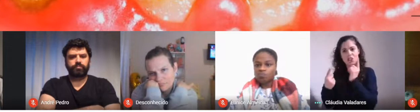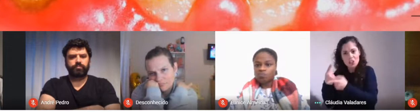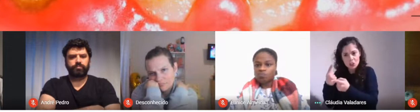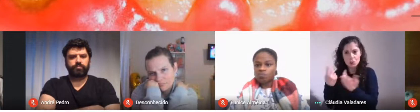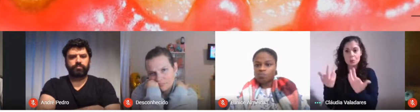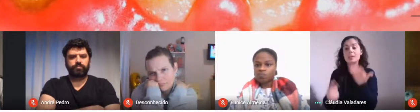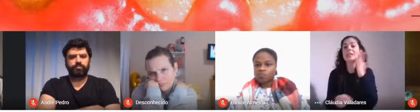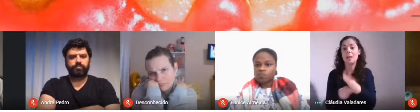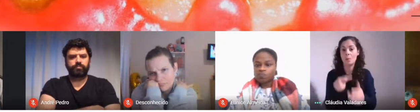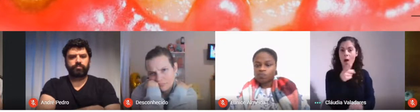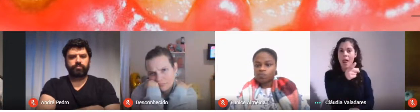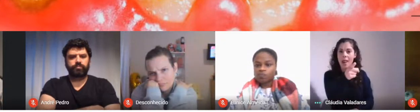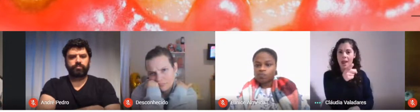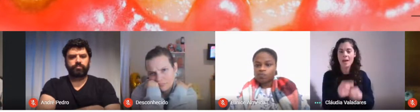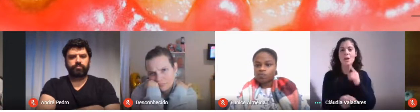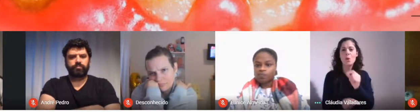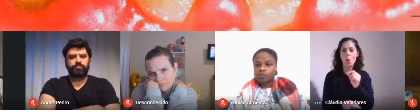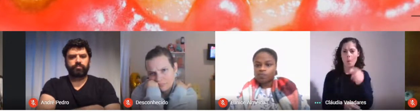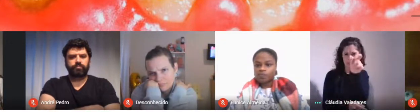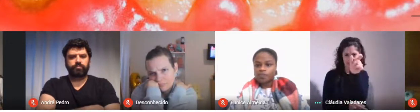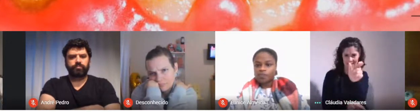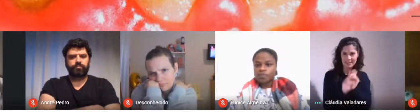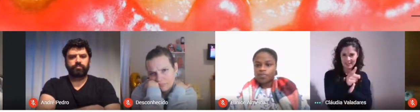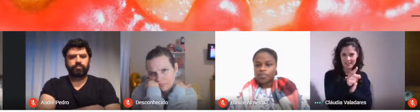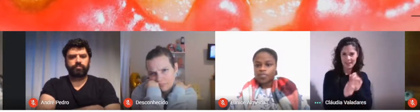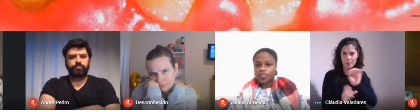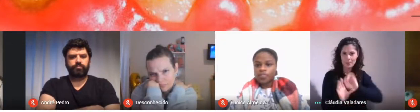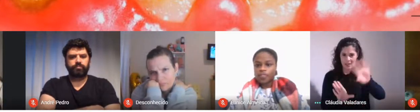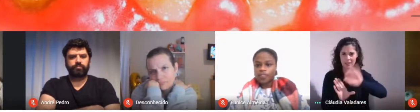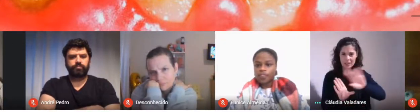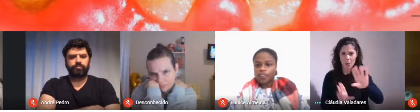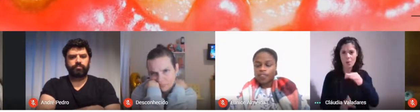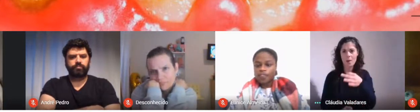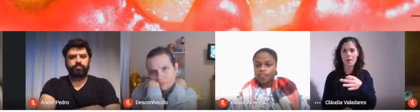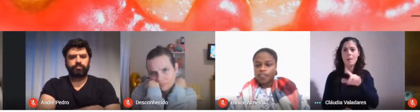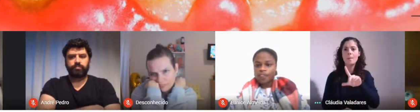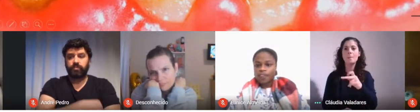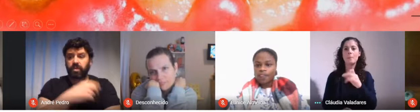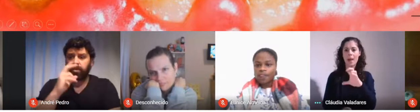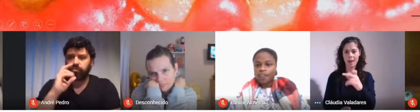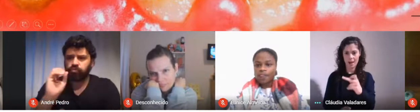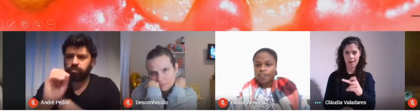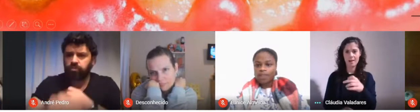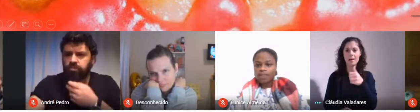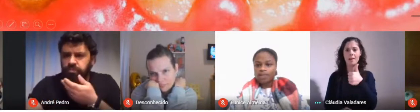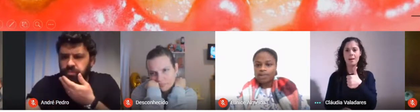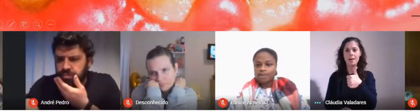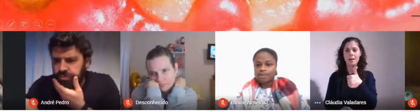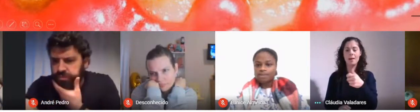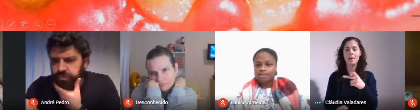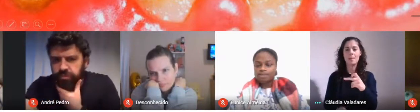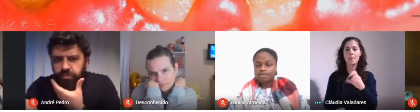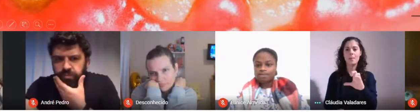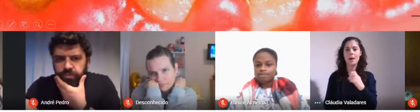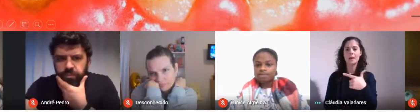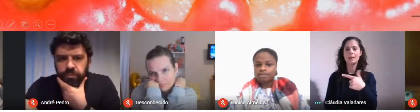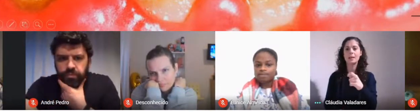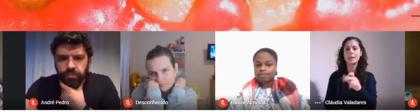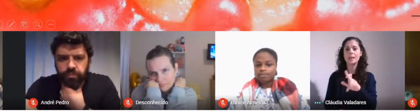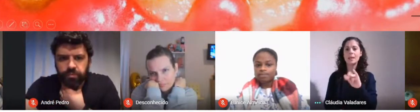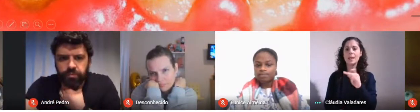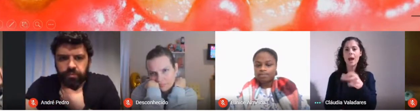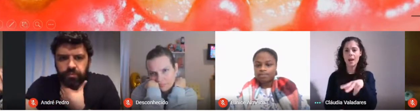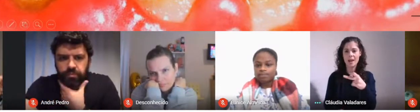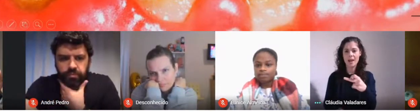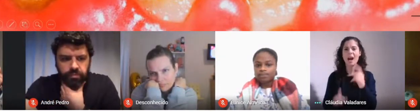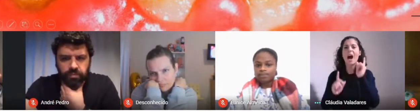exemplo, o que é placa bacteriana? A placa bacteriana trata-se de uma película